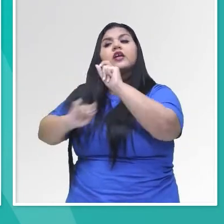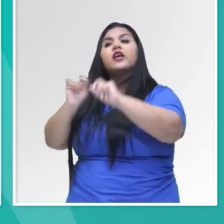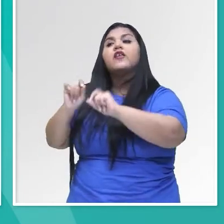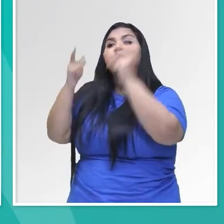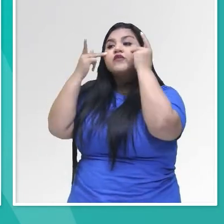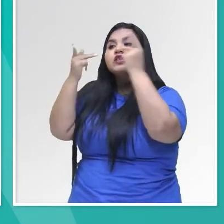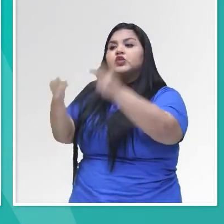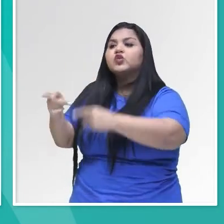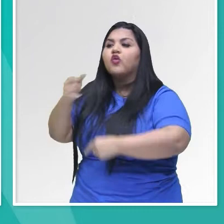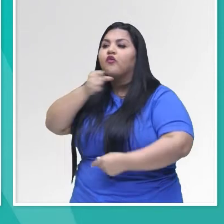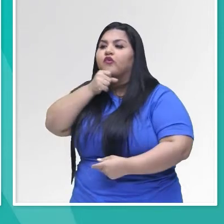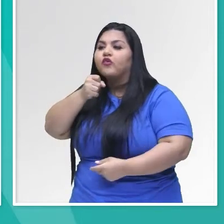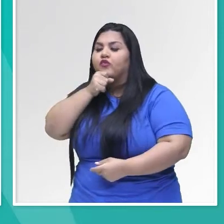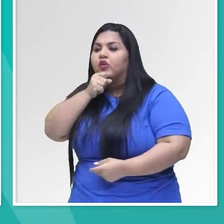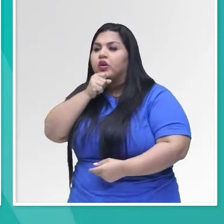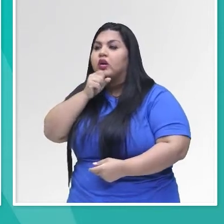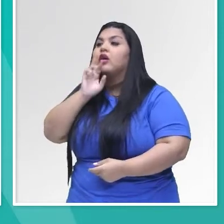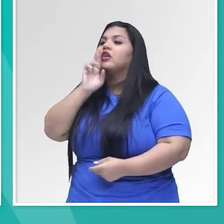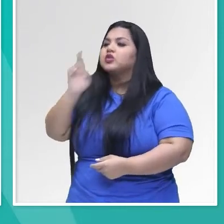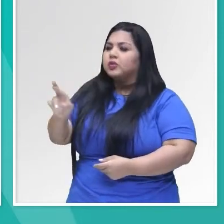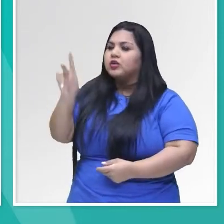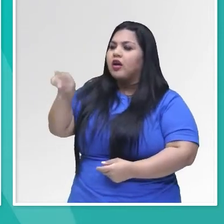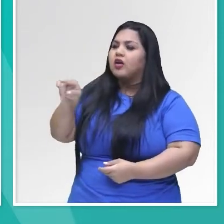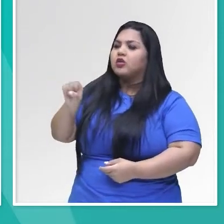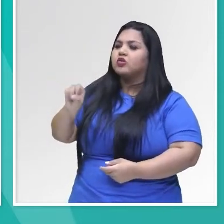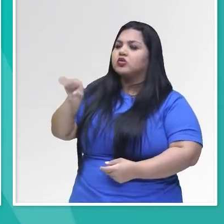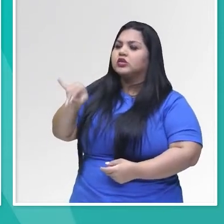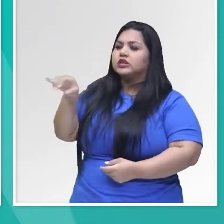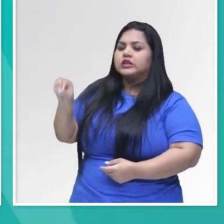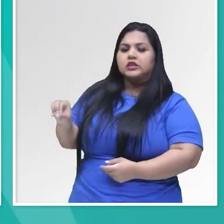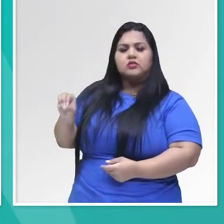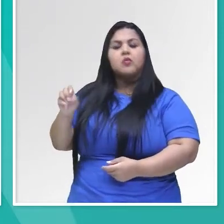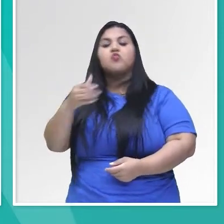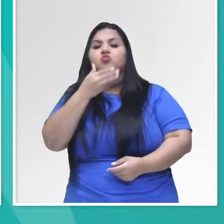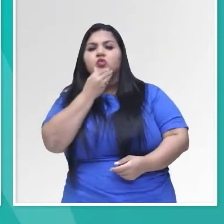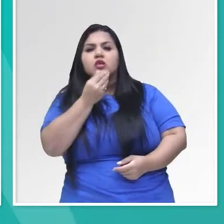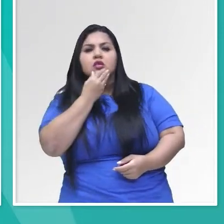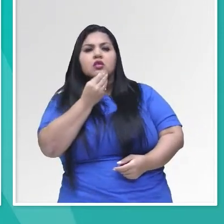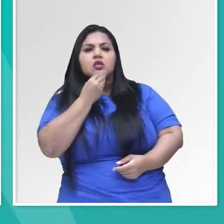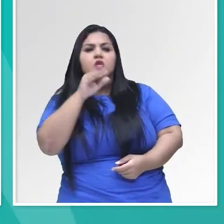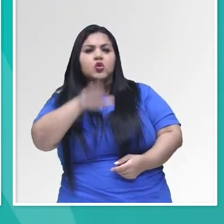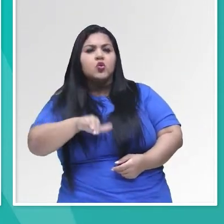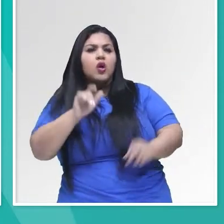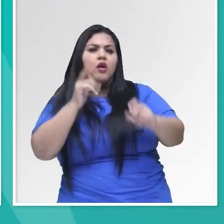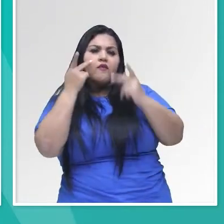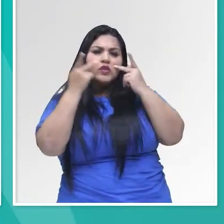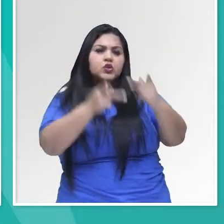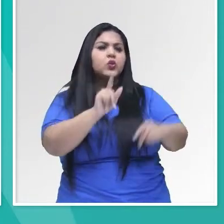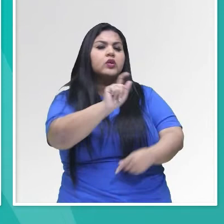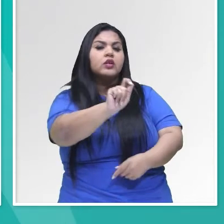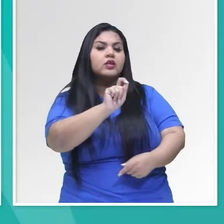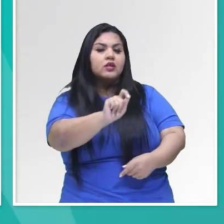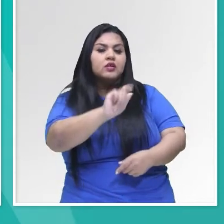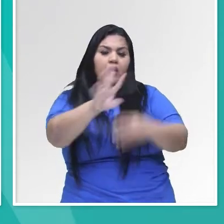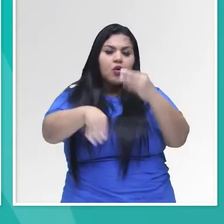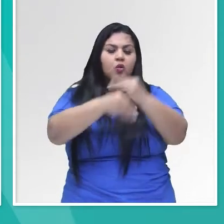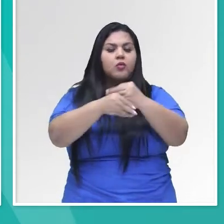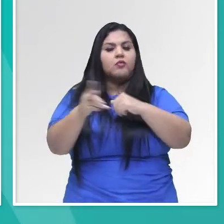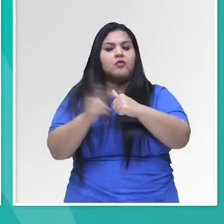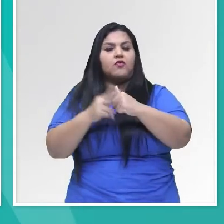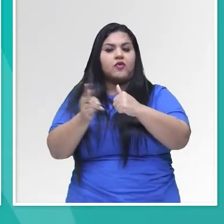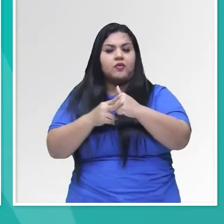avós? Tua resposta é o sujeito. O menino visitou o quê? Os avós. É um complemento